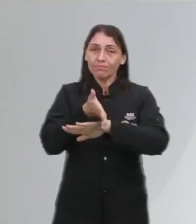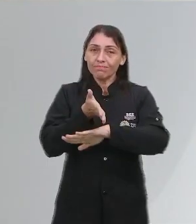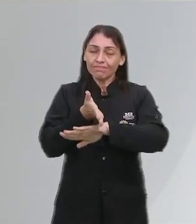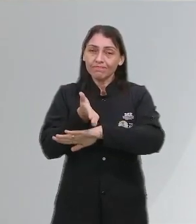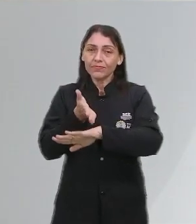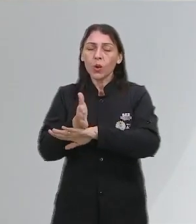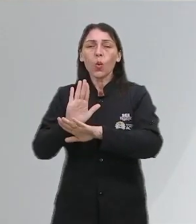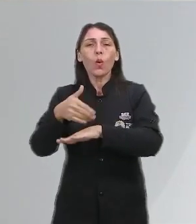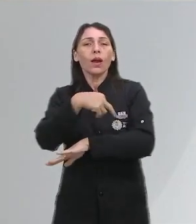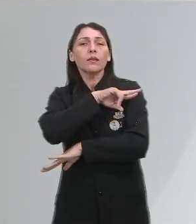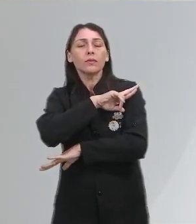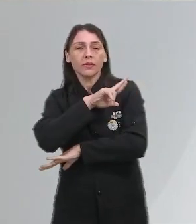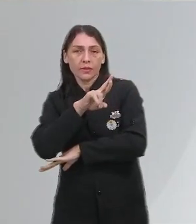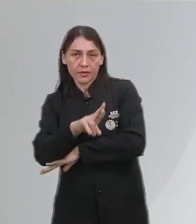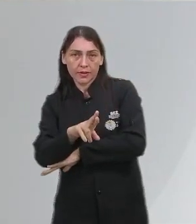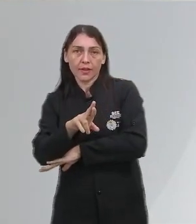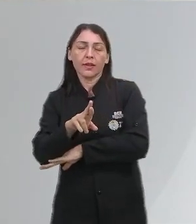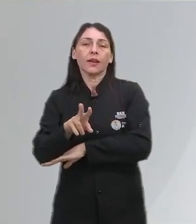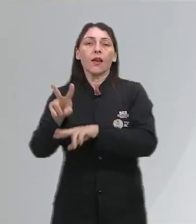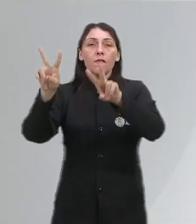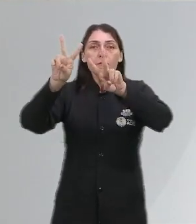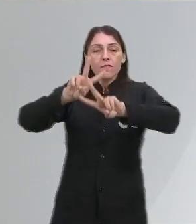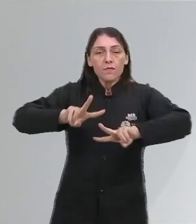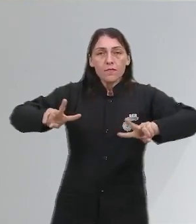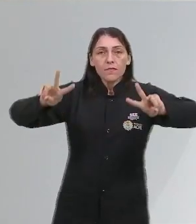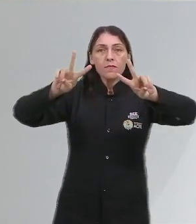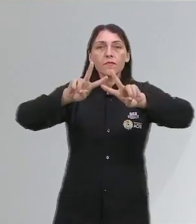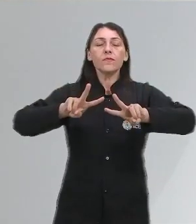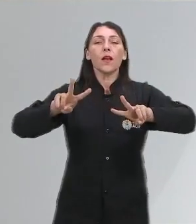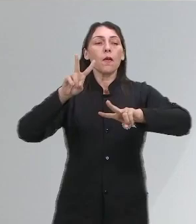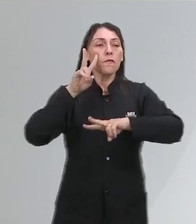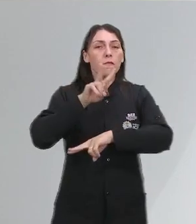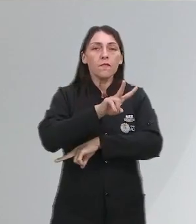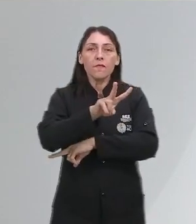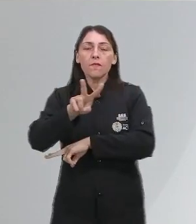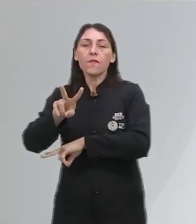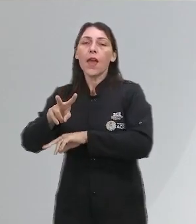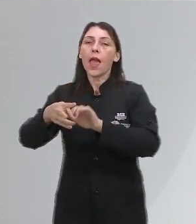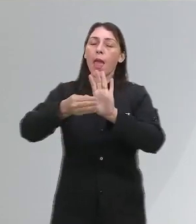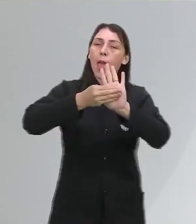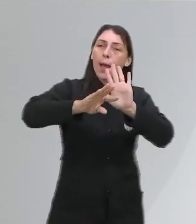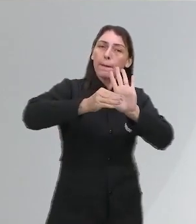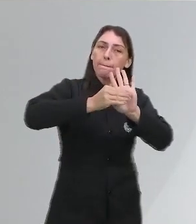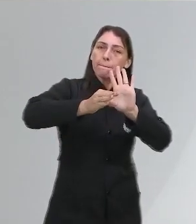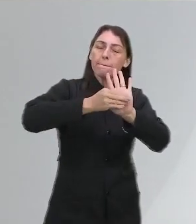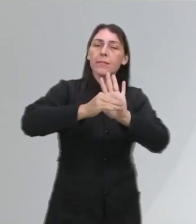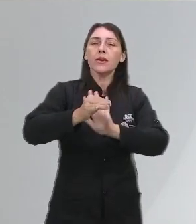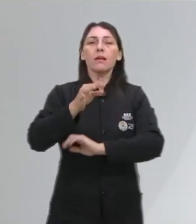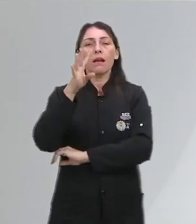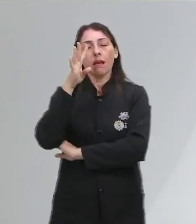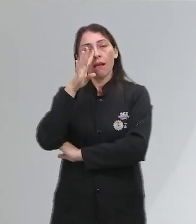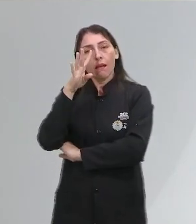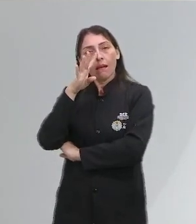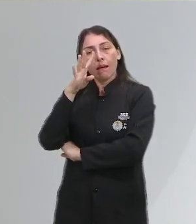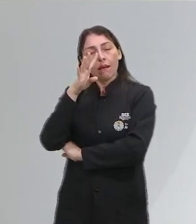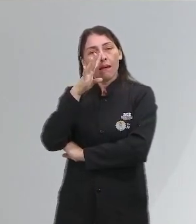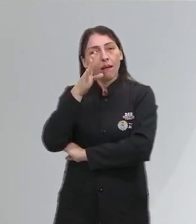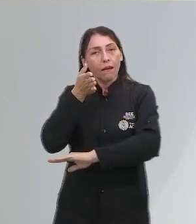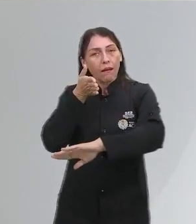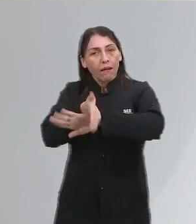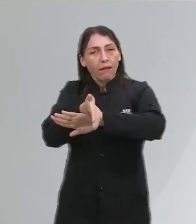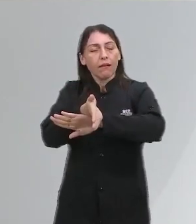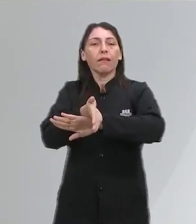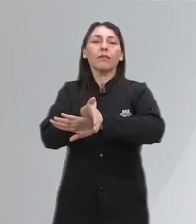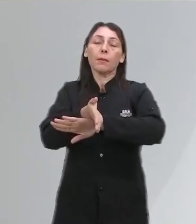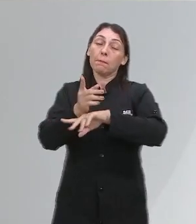é esse papel? O papel de dar visibilidade, de dar notoriedade. É a mídia ali propiciando acesso mesmo.